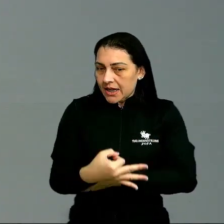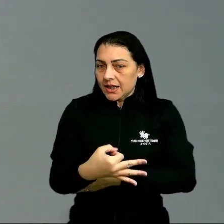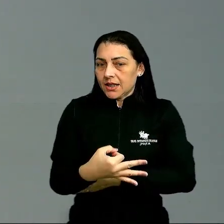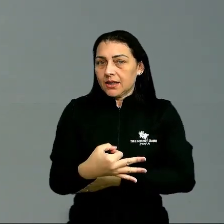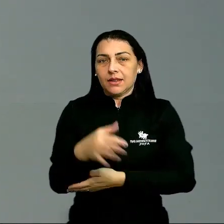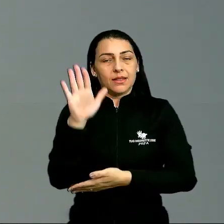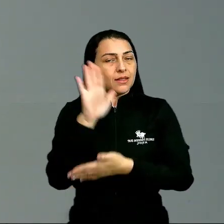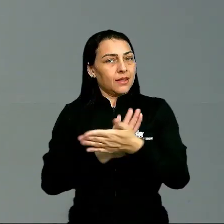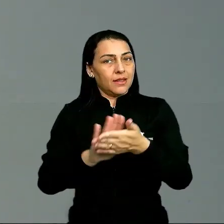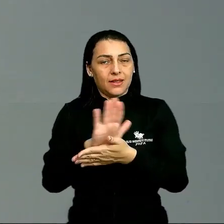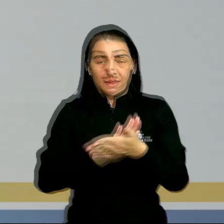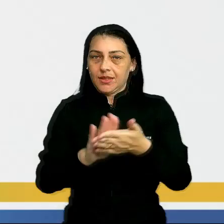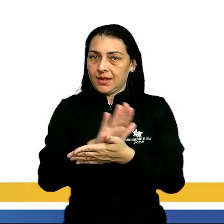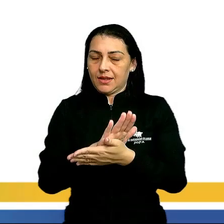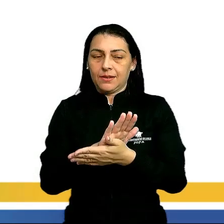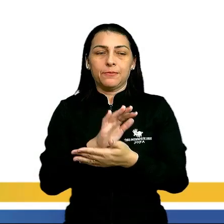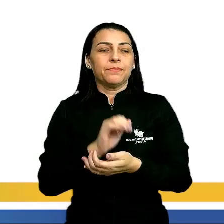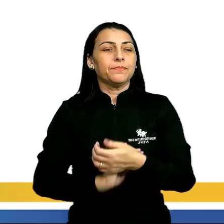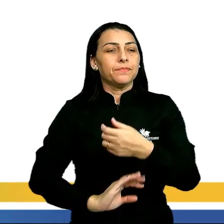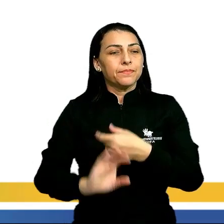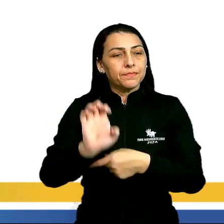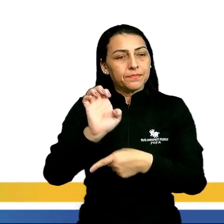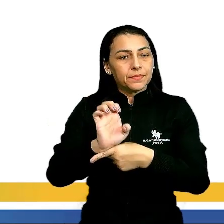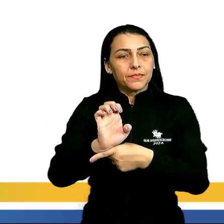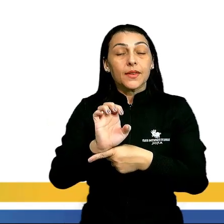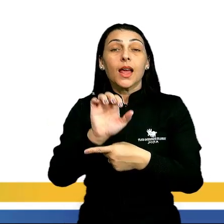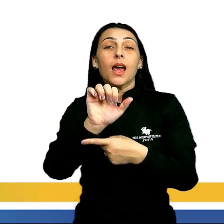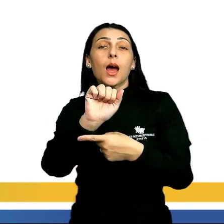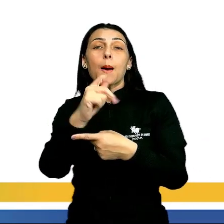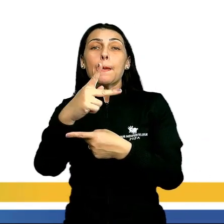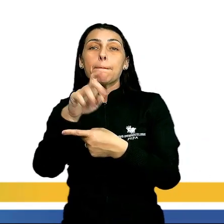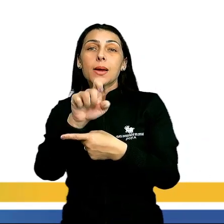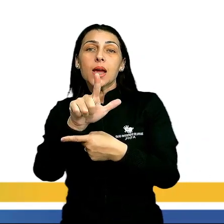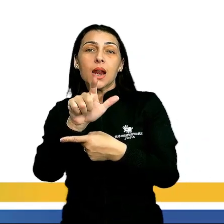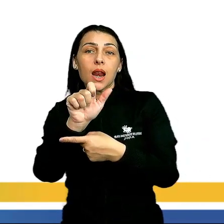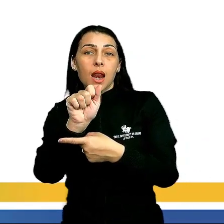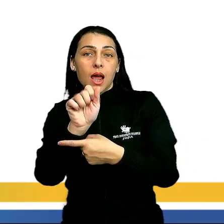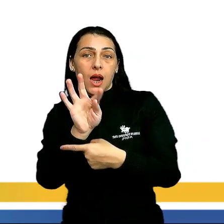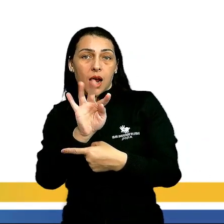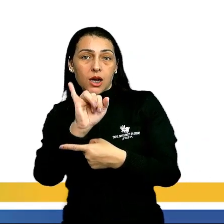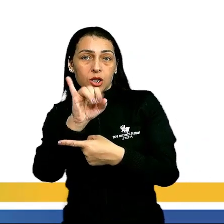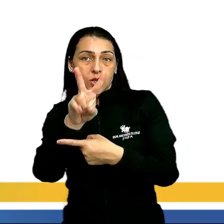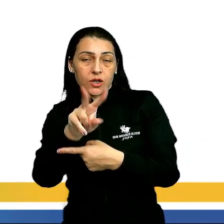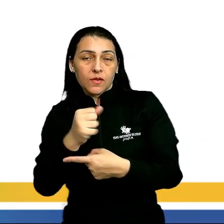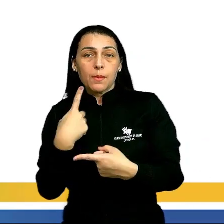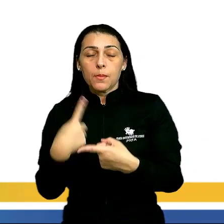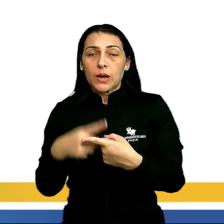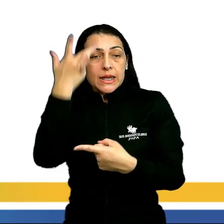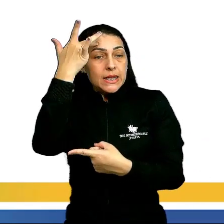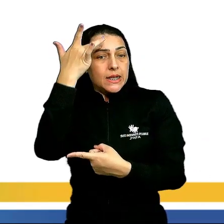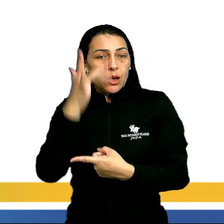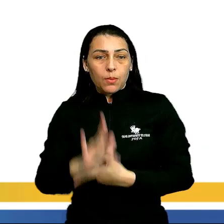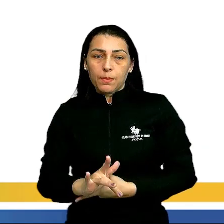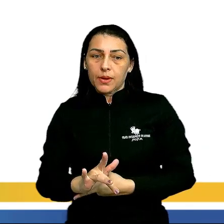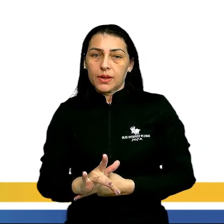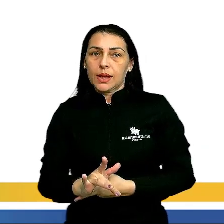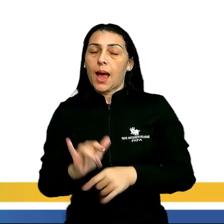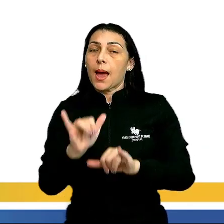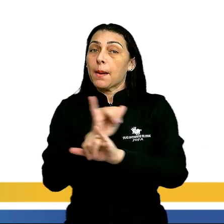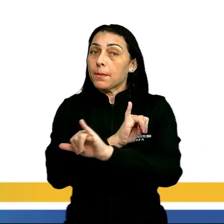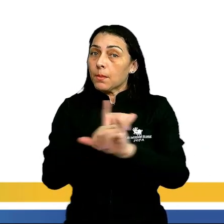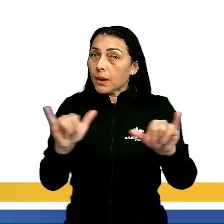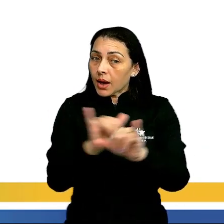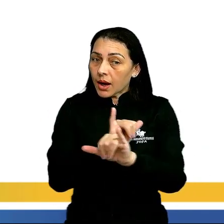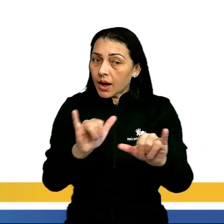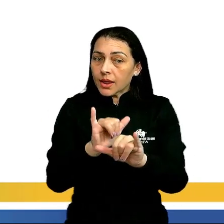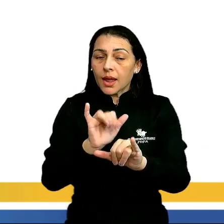curva, não tem nada a ver essa alternativa também. E na letra E, apelativa, porque mesmo sem saber, não, mesmo sem ser